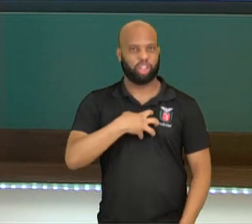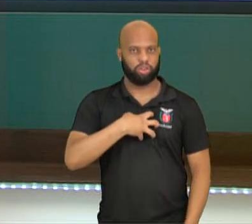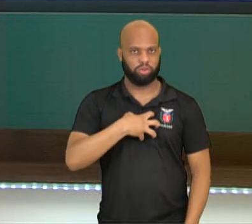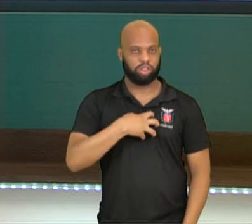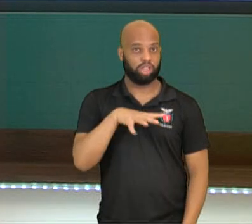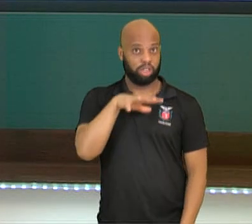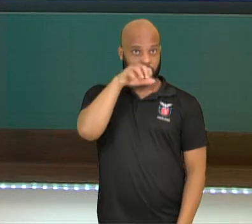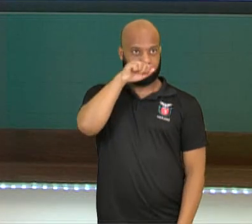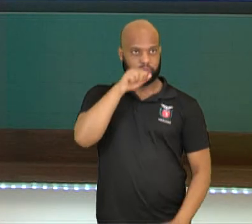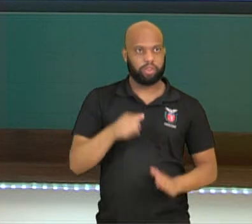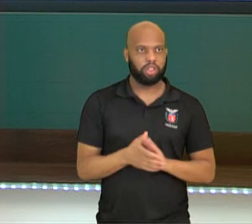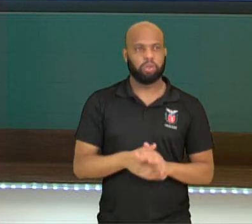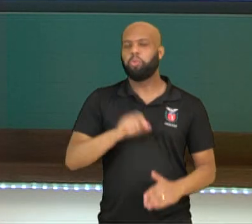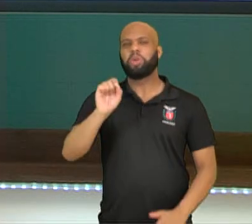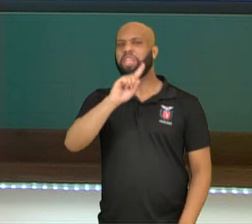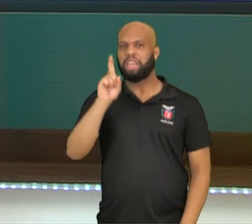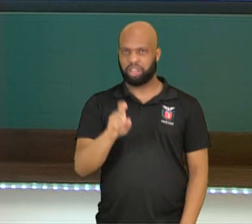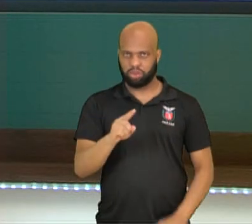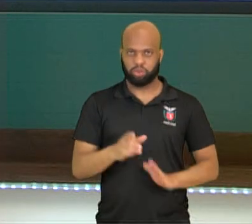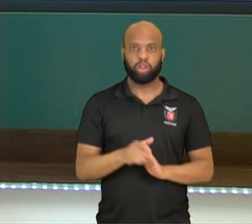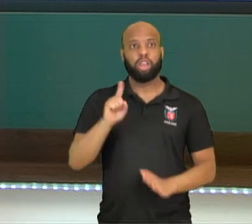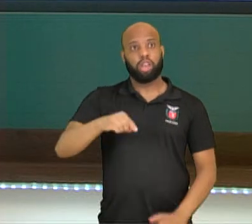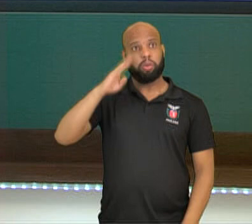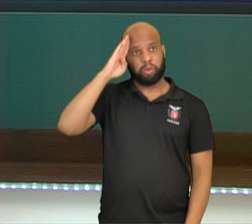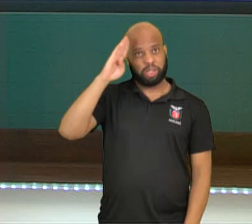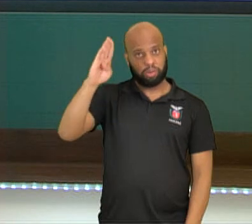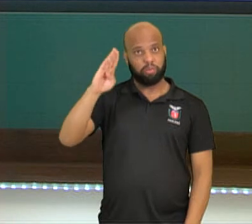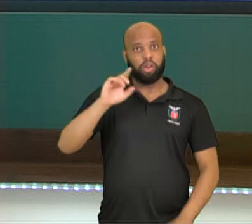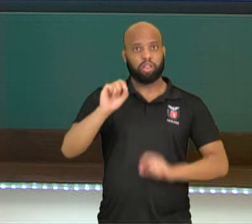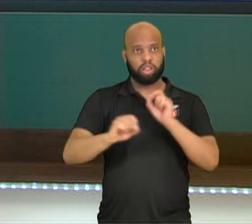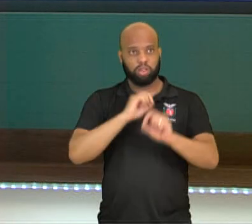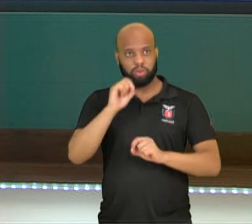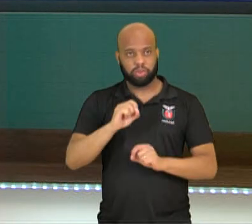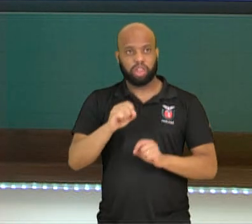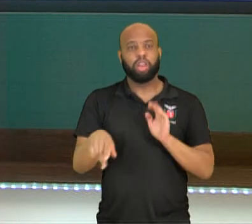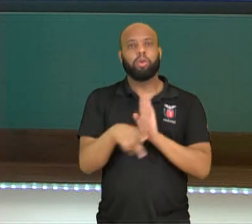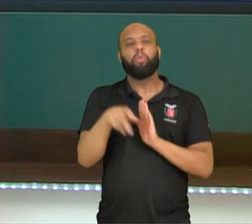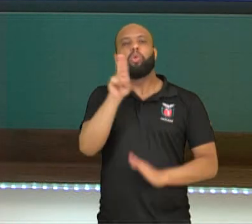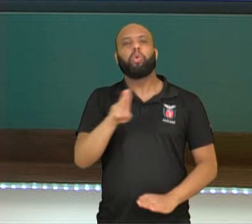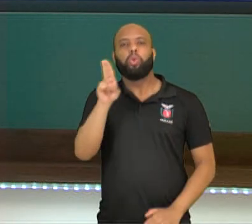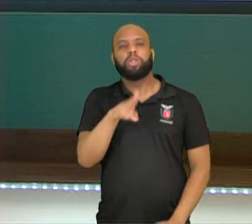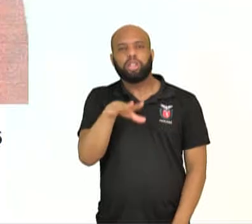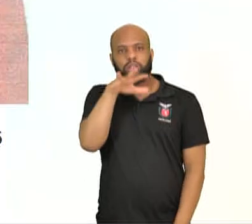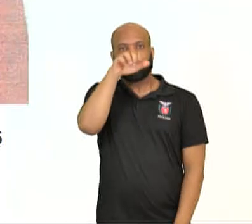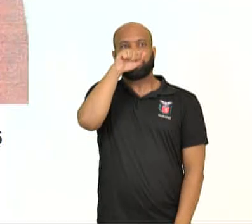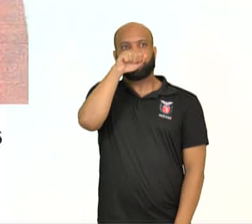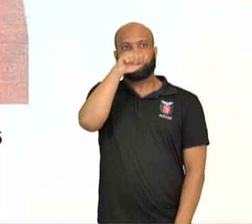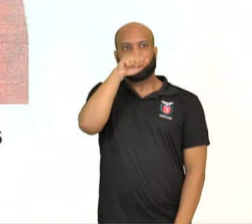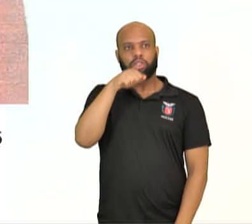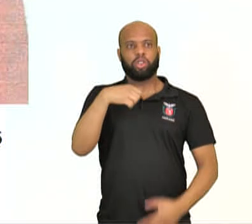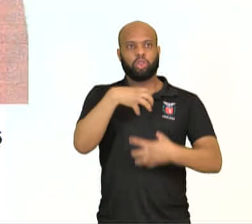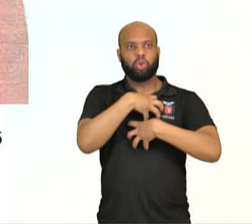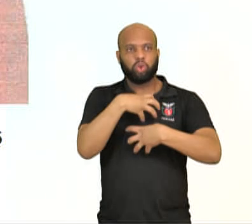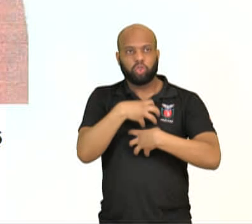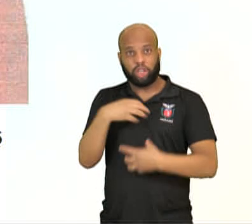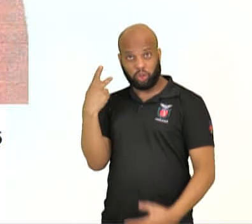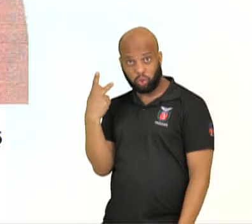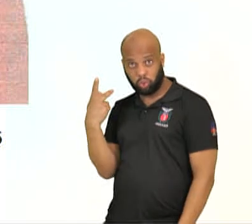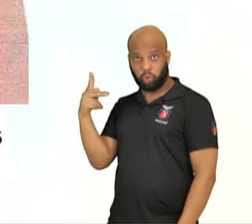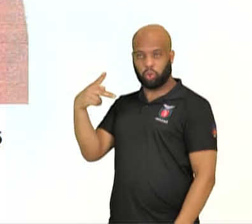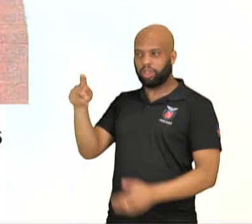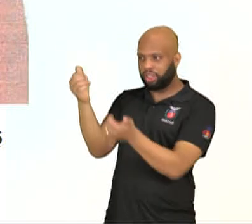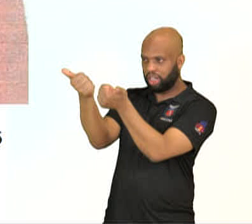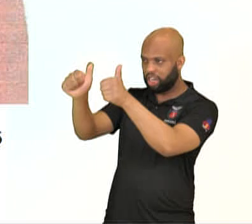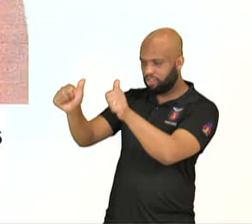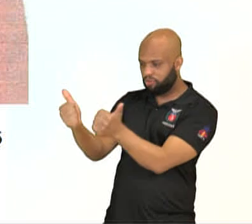diafragma. O diafragma é o principal músculo respiratório. Seu formato de cúpula, envolto por